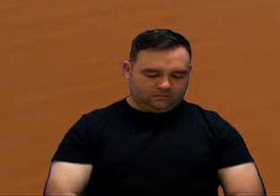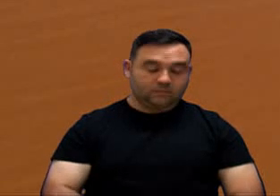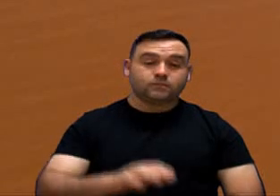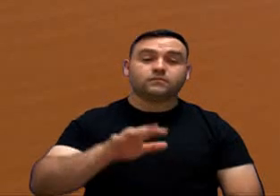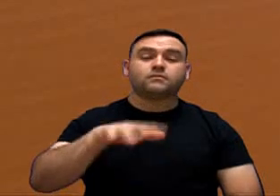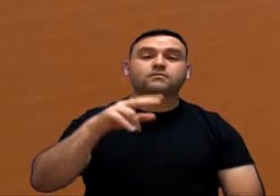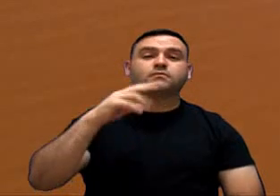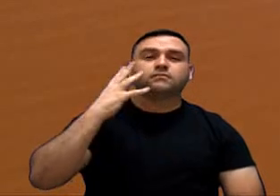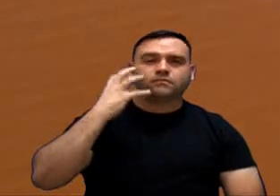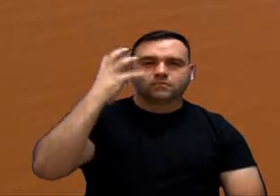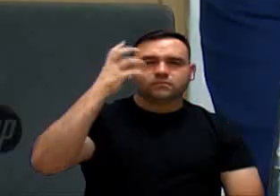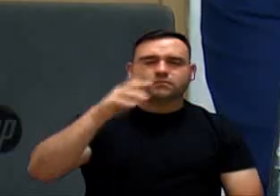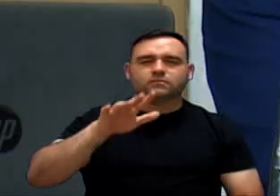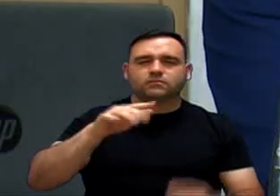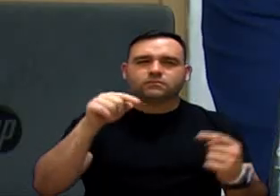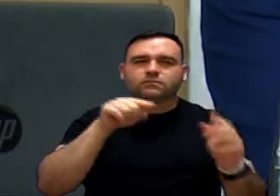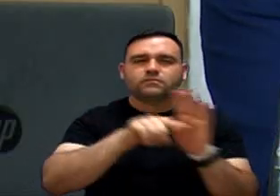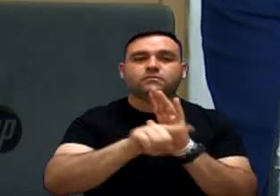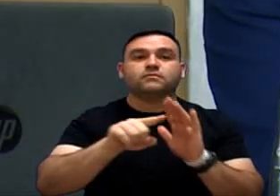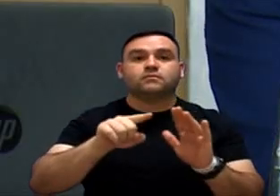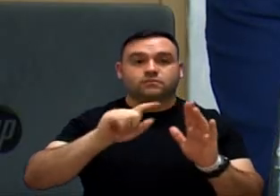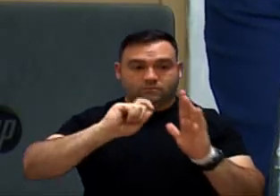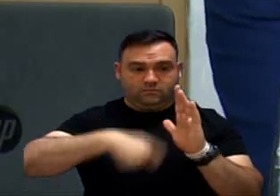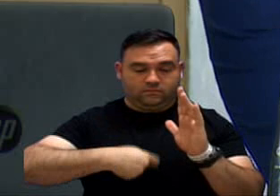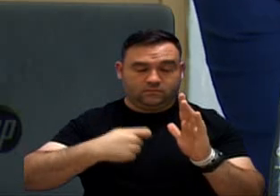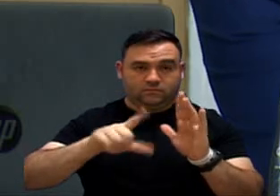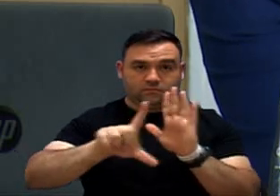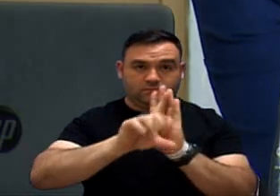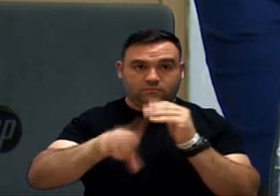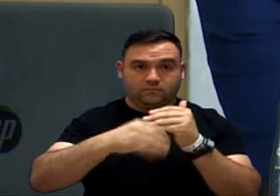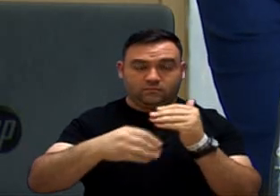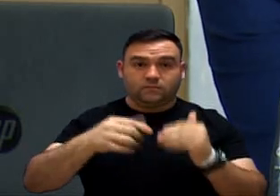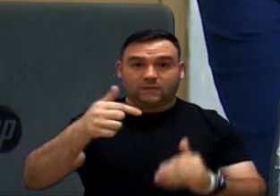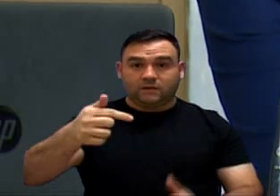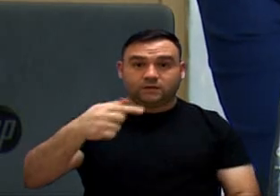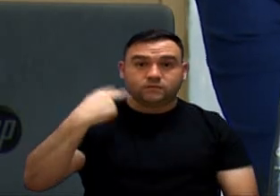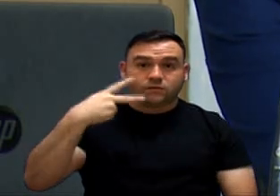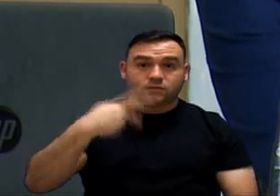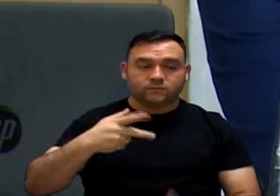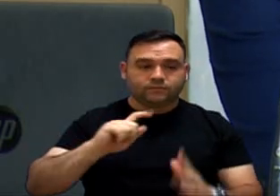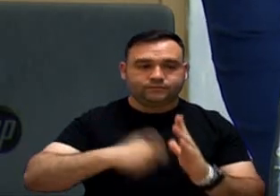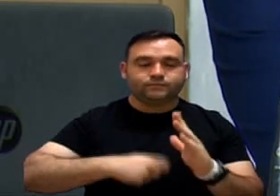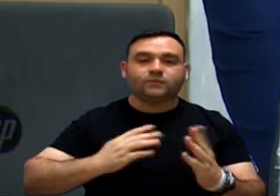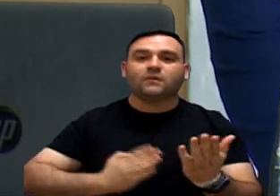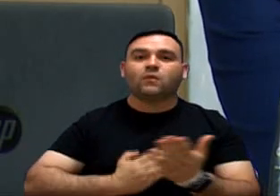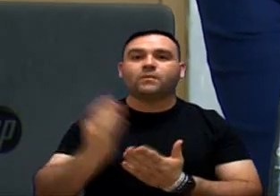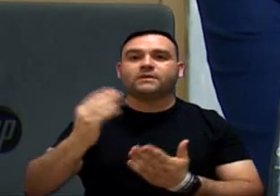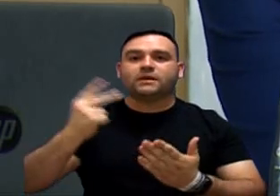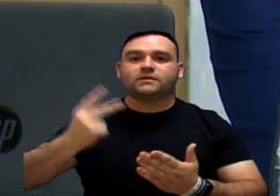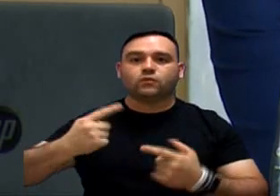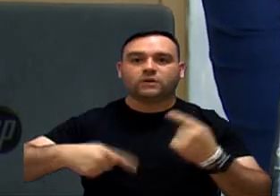Vereadora Fernanda, você aceita os vereadores assinarem emenda? 7 vereadores assinarem para entrar em segunda discussão?